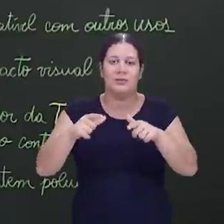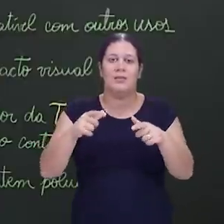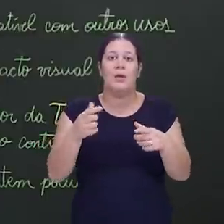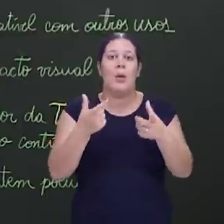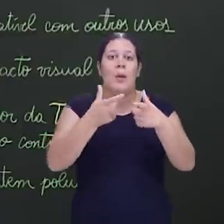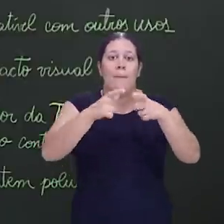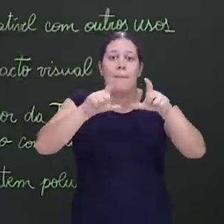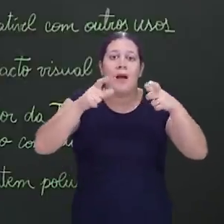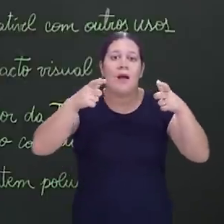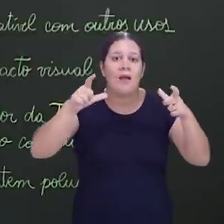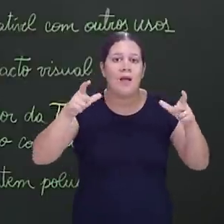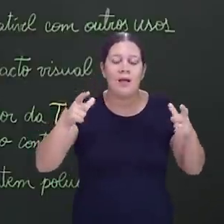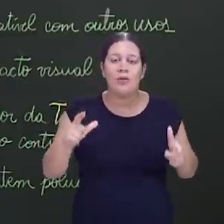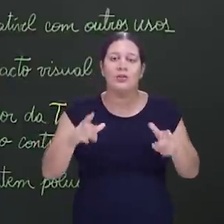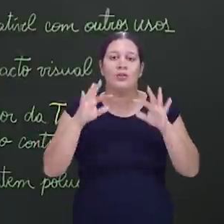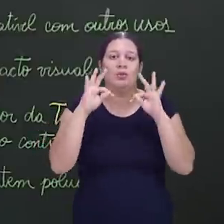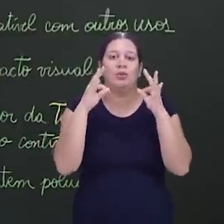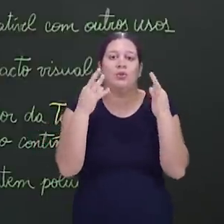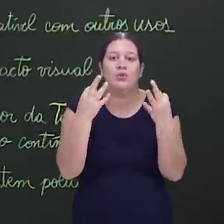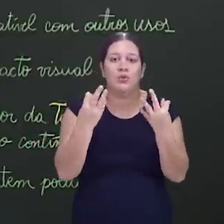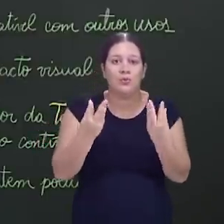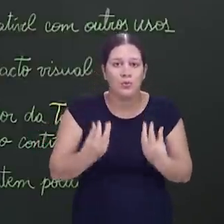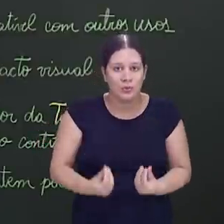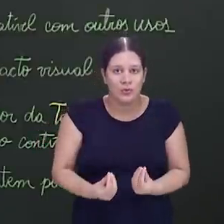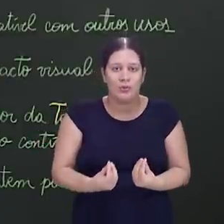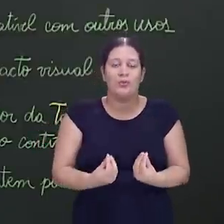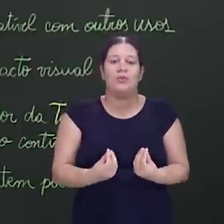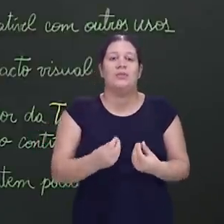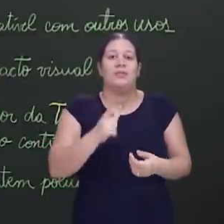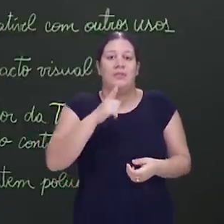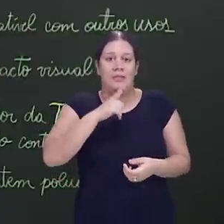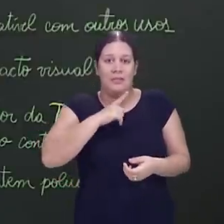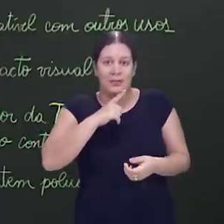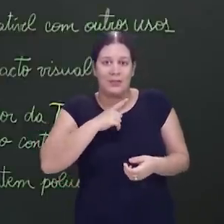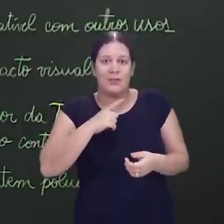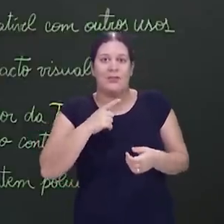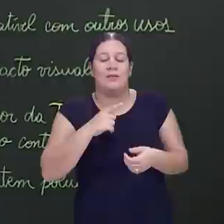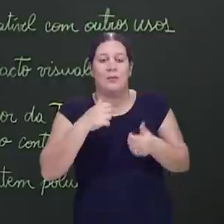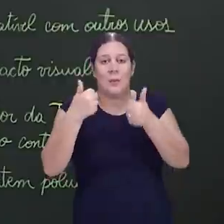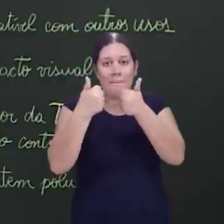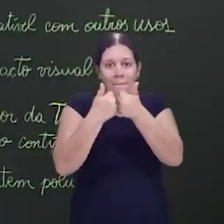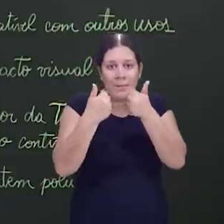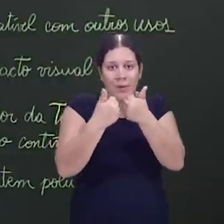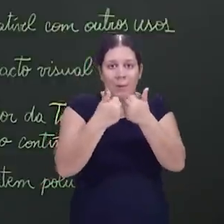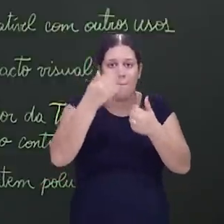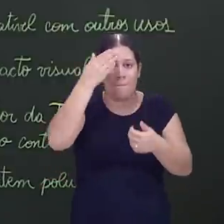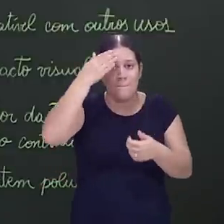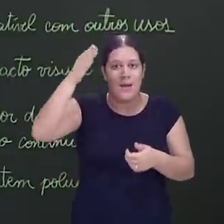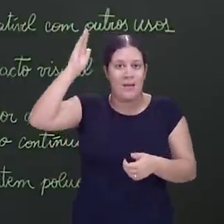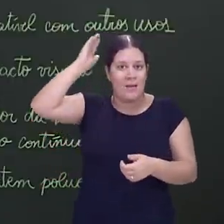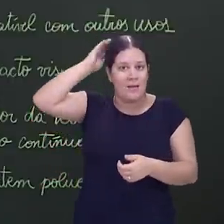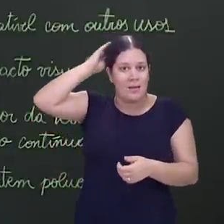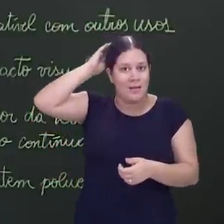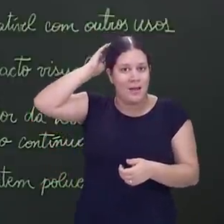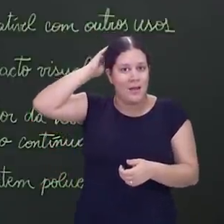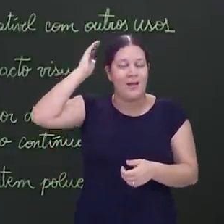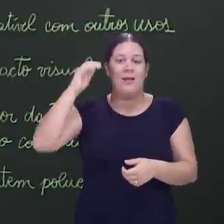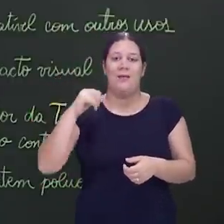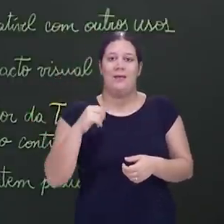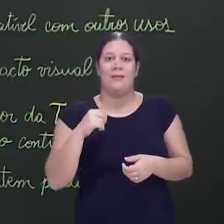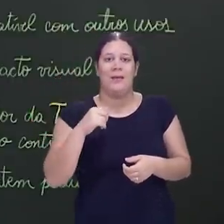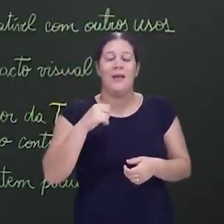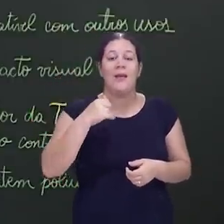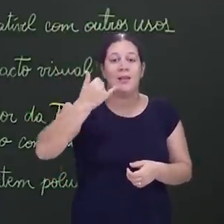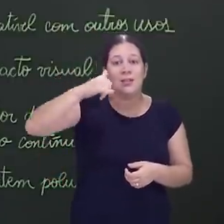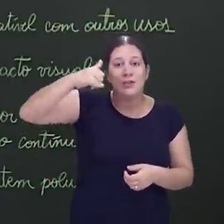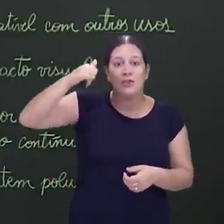das maiores, ou a maior de todas, é a de Itaipu, que fica aí em Foz do Iguaçu, no Paraná, que vai fornecer energia para o